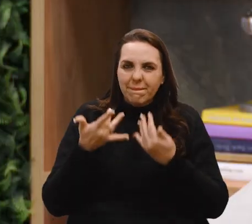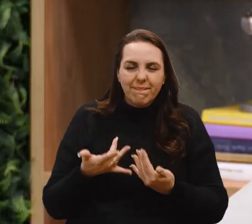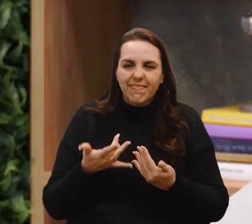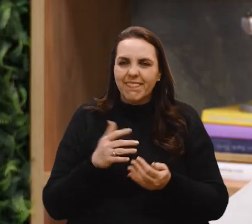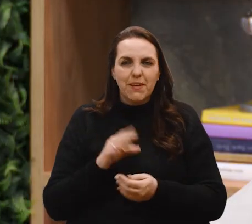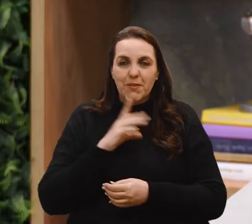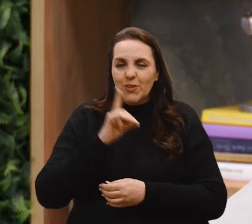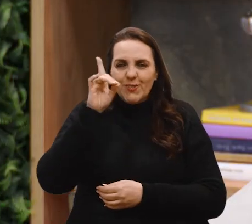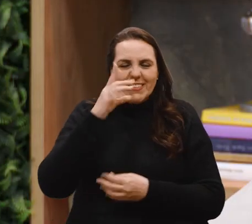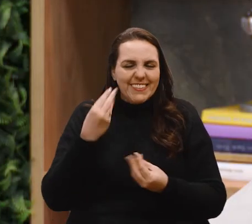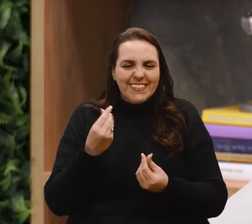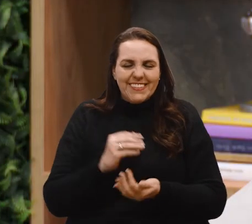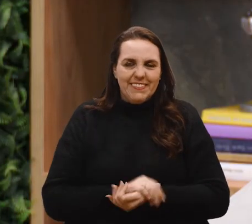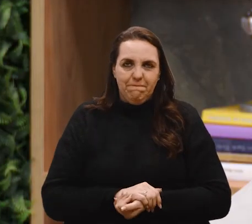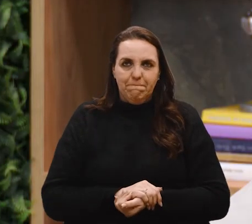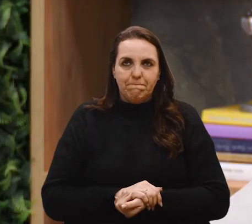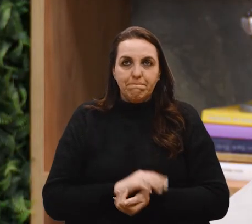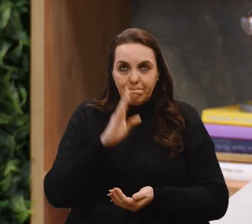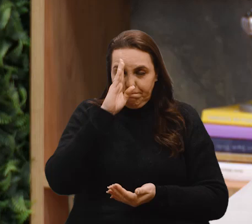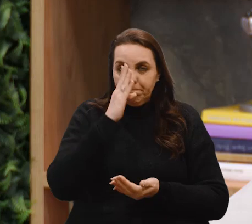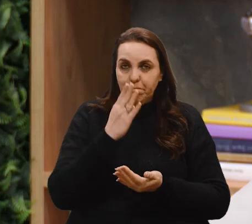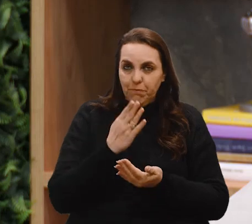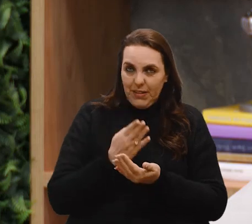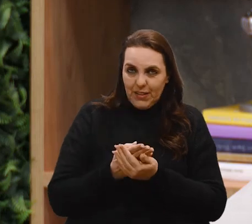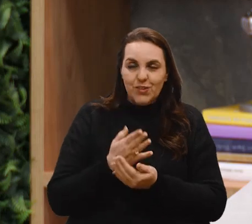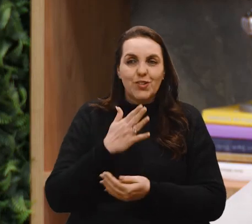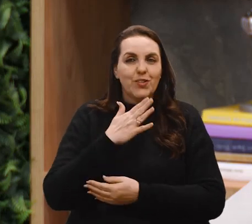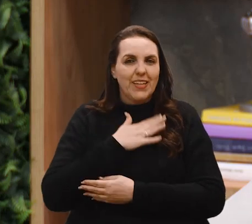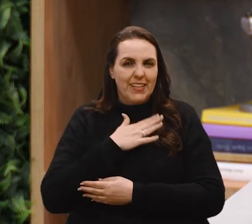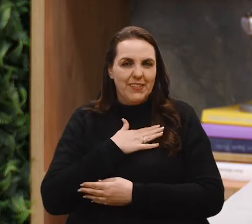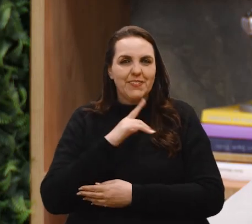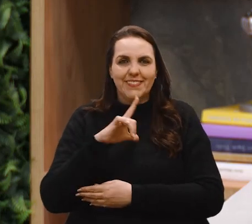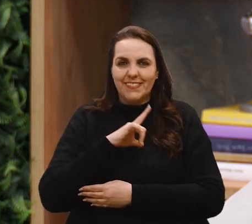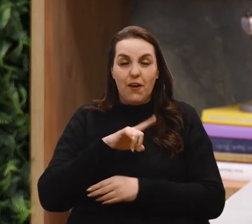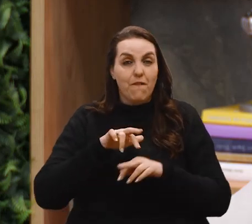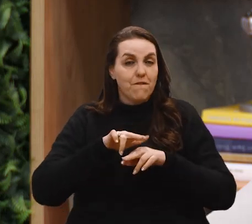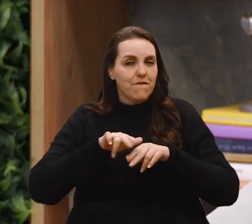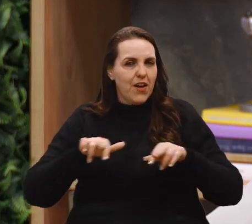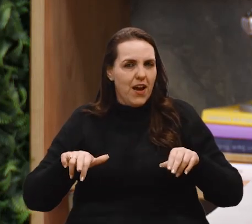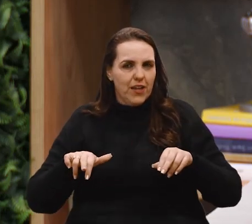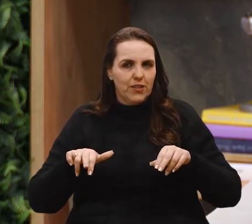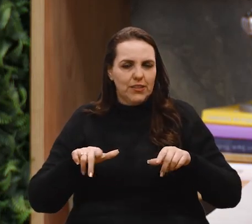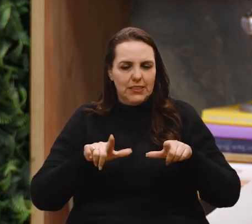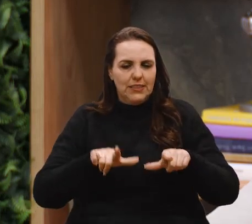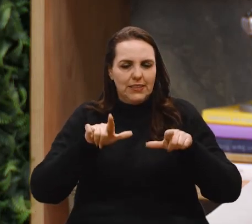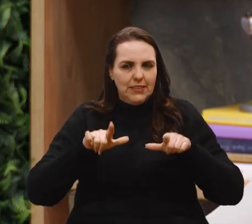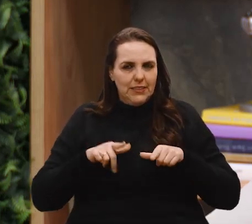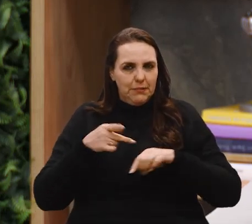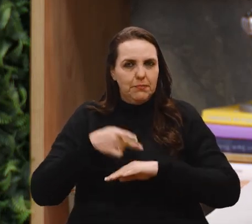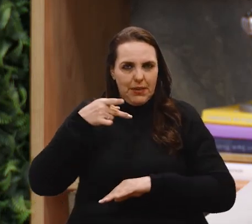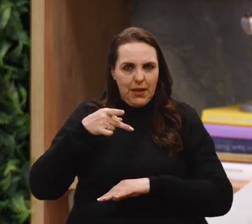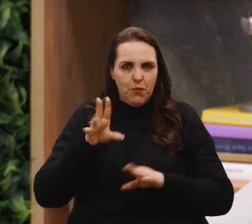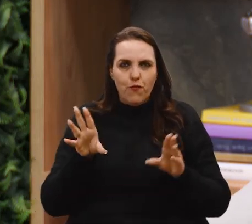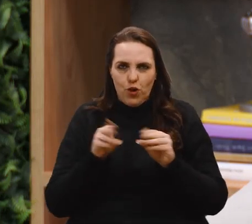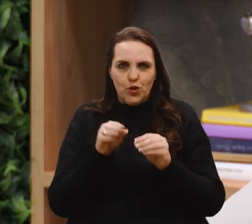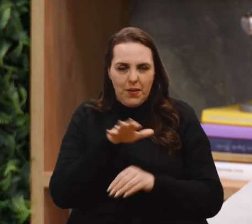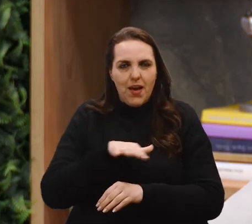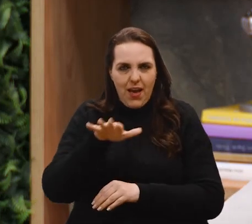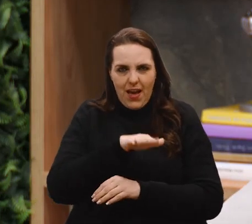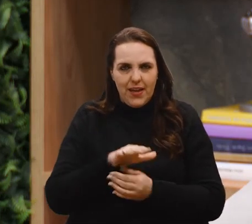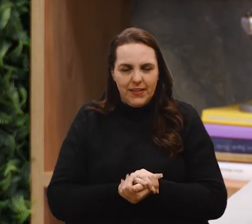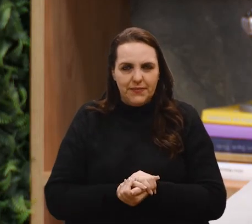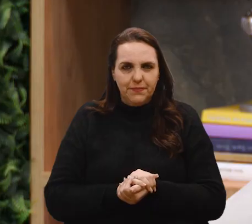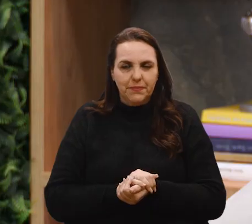Meu Deus. Tá, eu acho que eu tenho vários títulos, eu vou resumir em área, então. Isso. Eu tenho